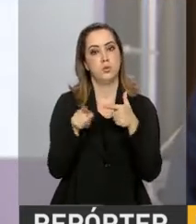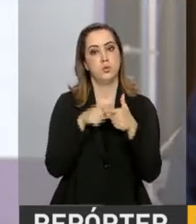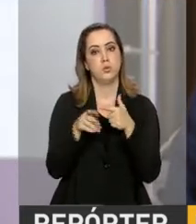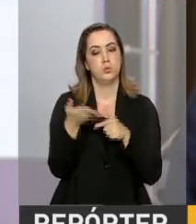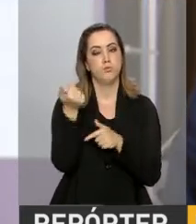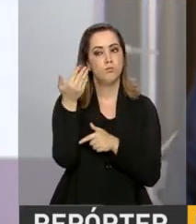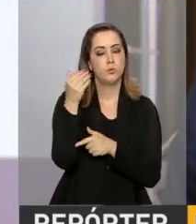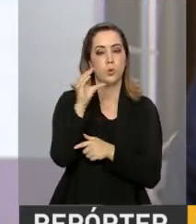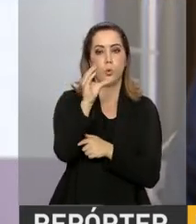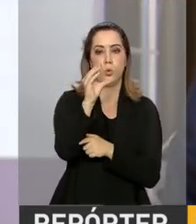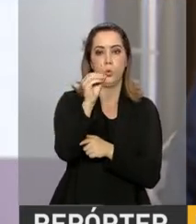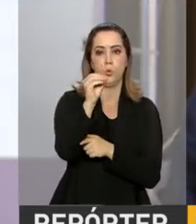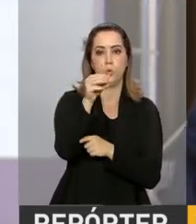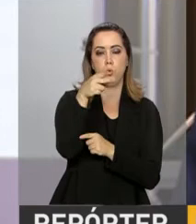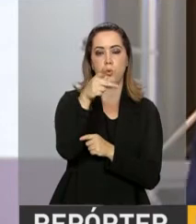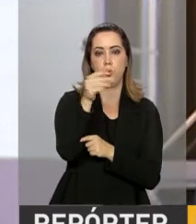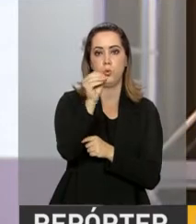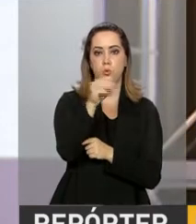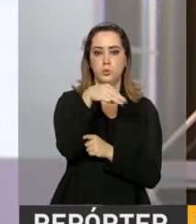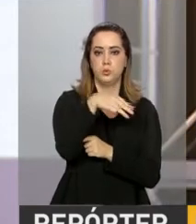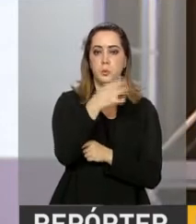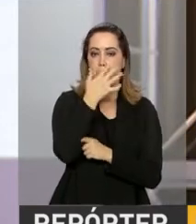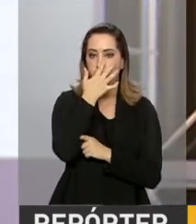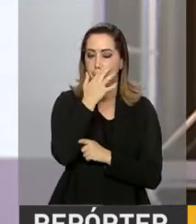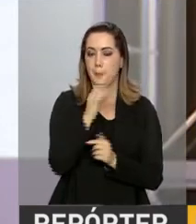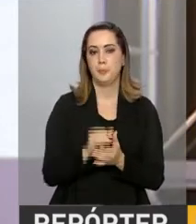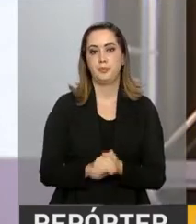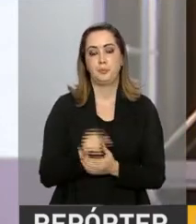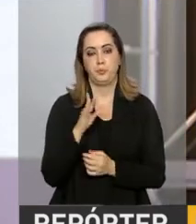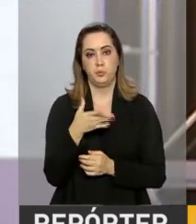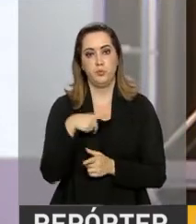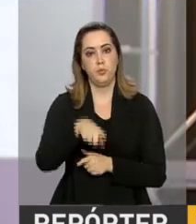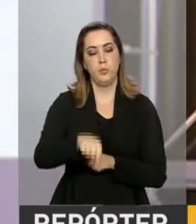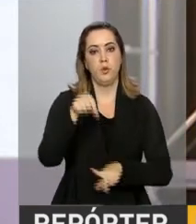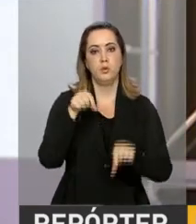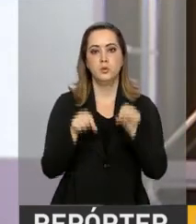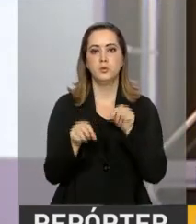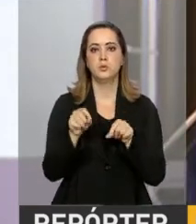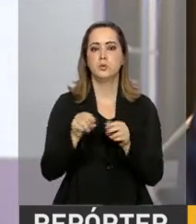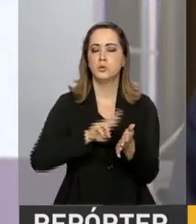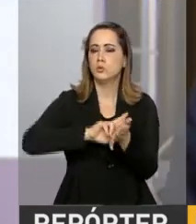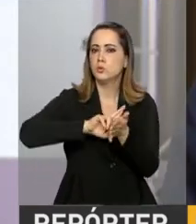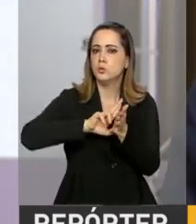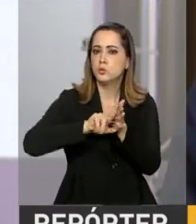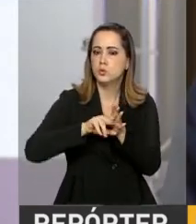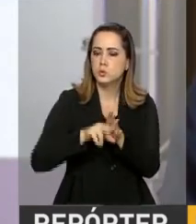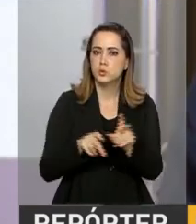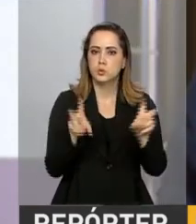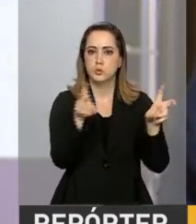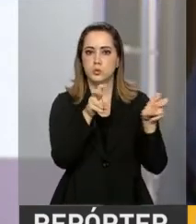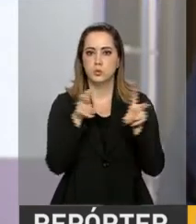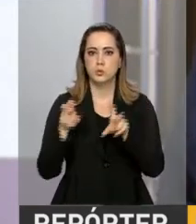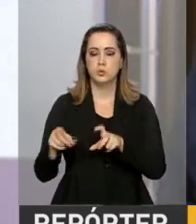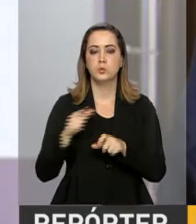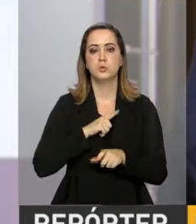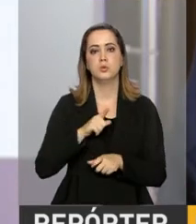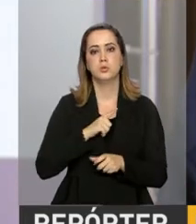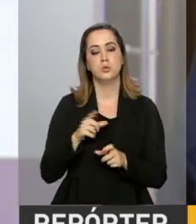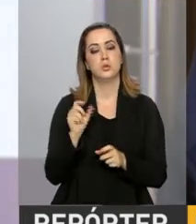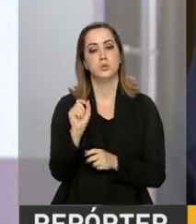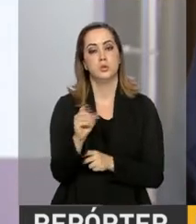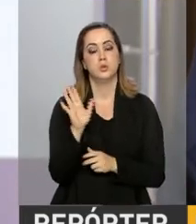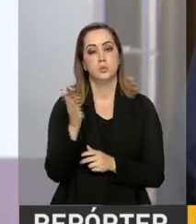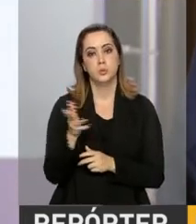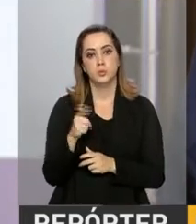Copom. O Copom toma suas decisões baseado em um amplo conjunto de informações e de modelos